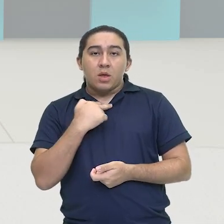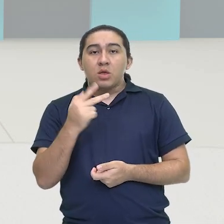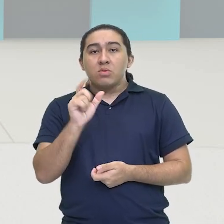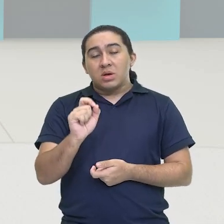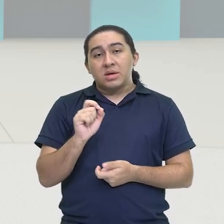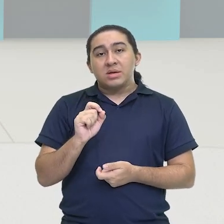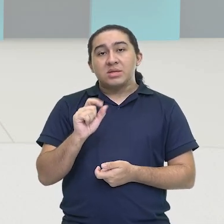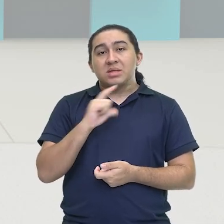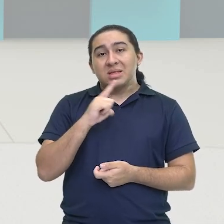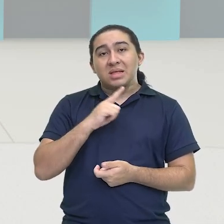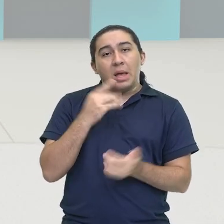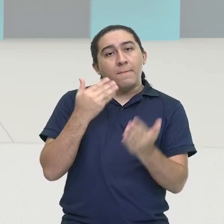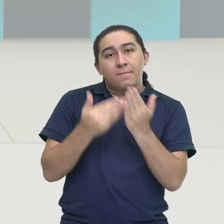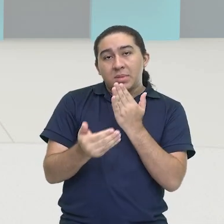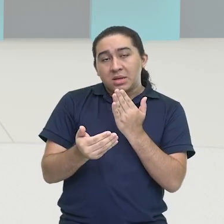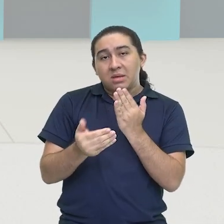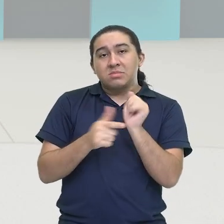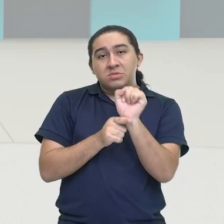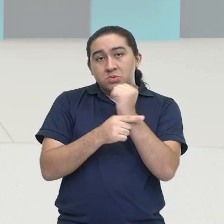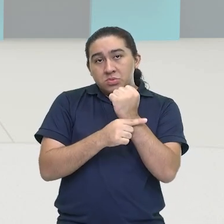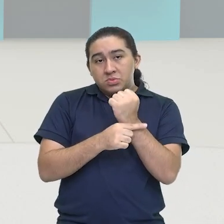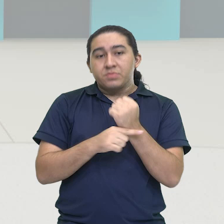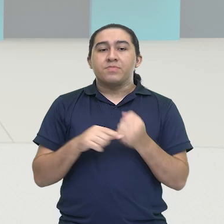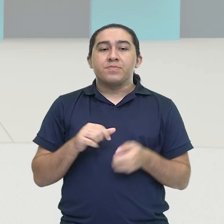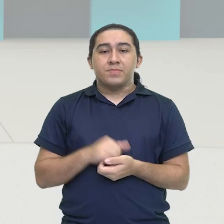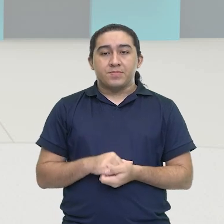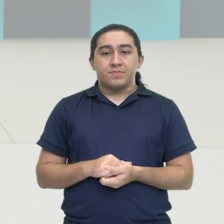dessa confiabilidade.